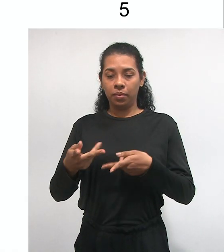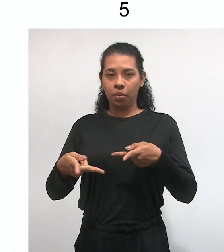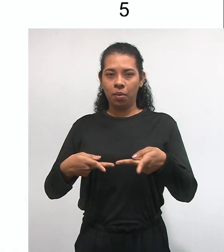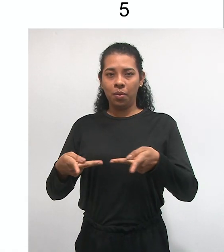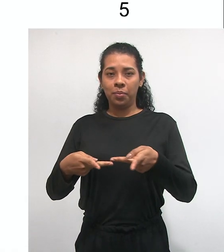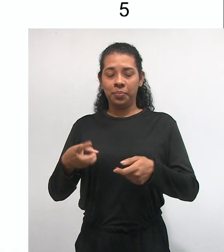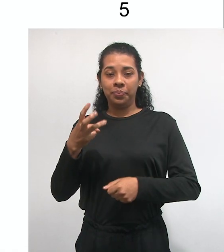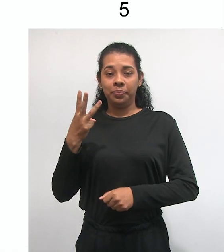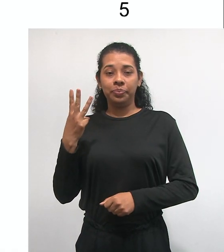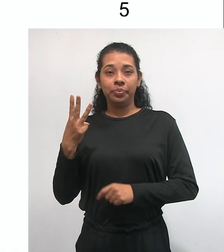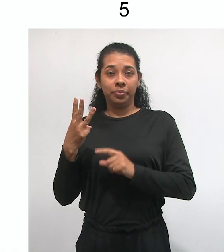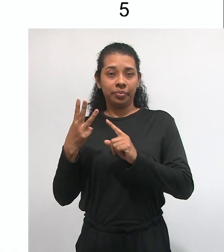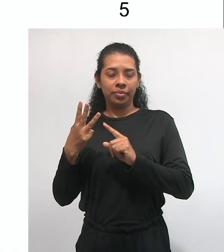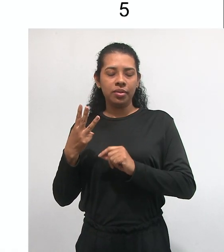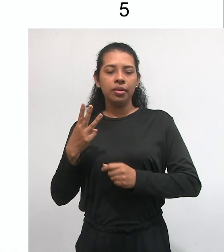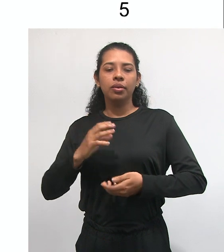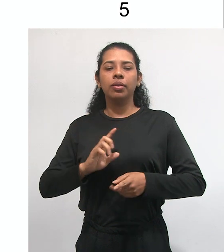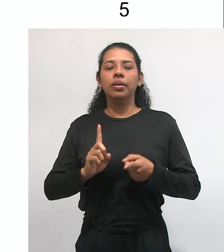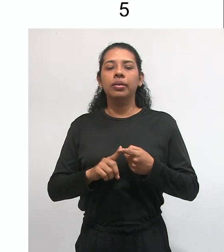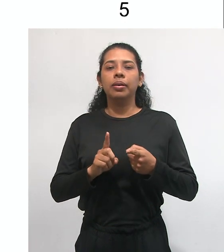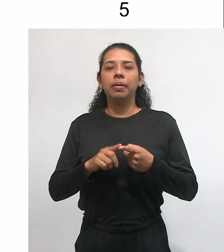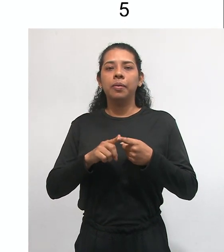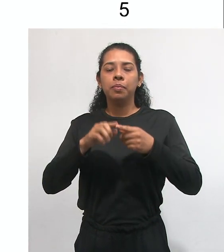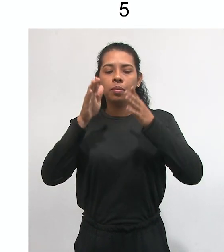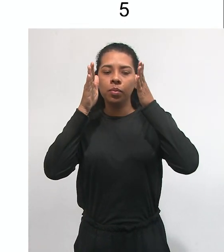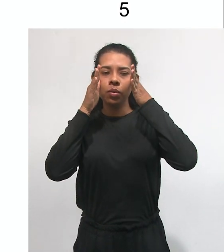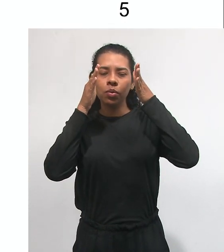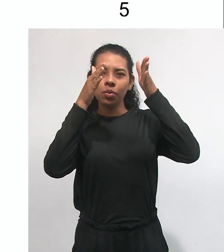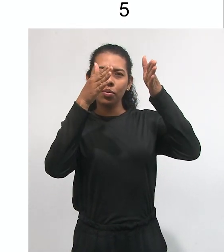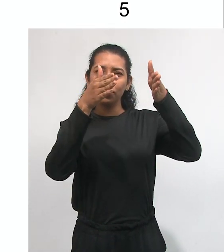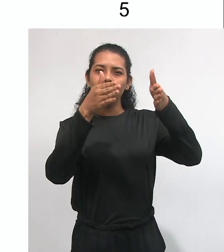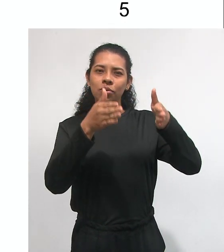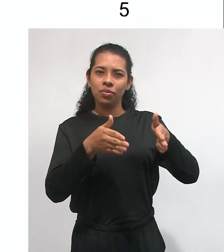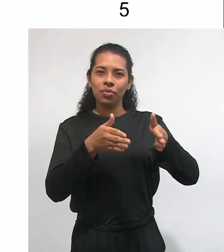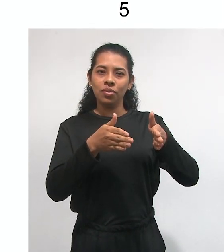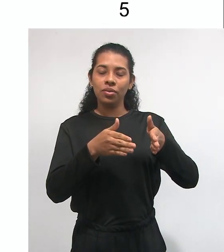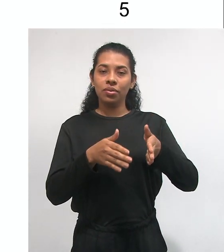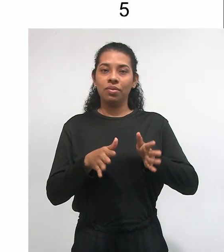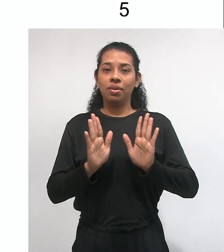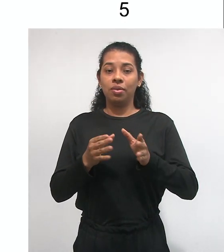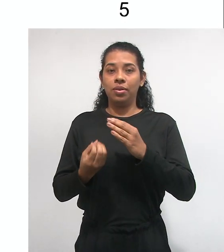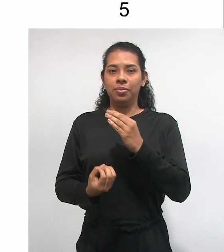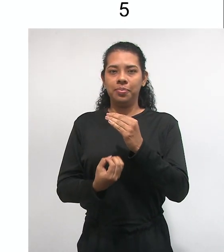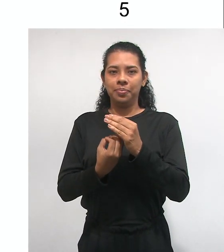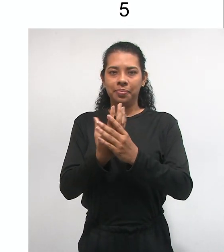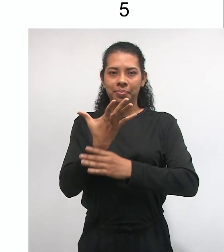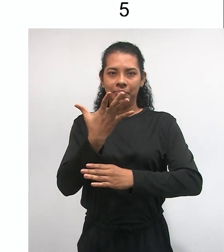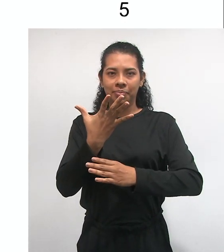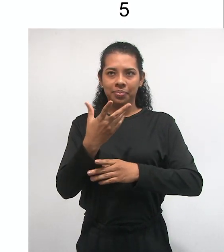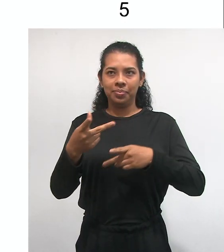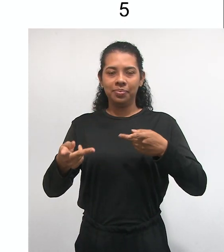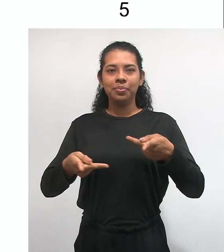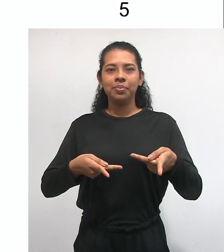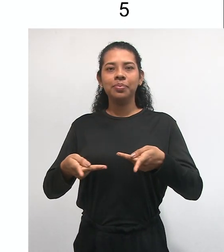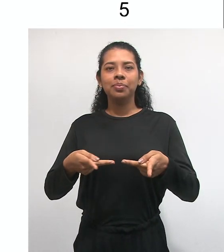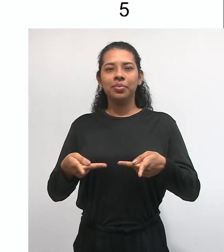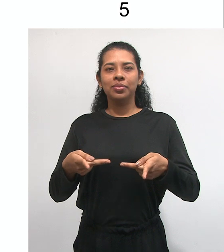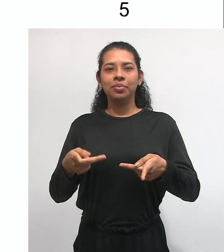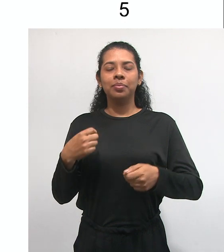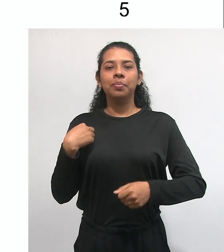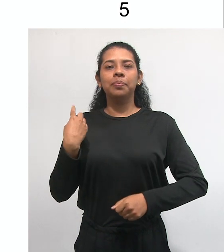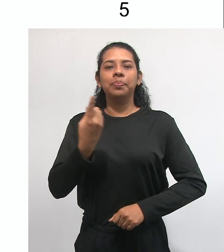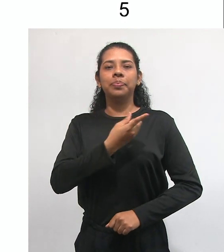Olhando já para aquele aspecto, né, de construção prático desse projeto, nós vamos ter 3